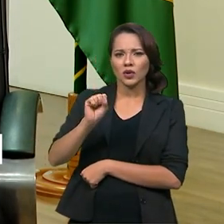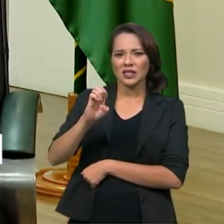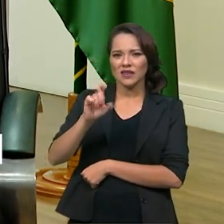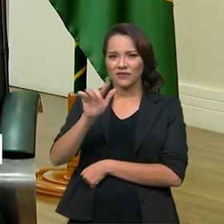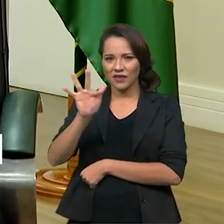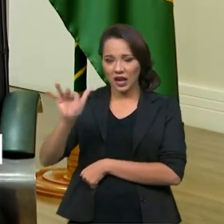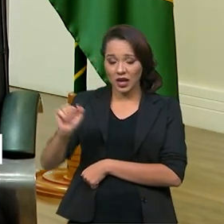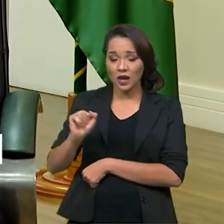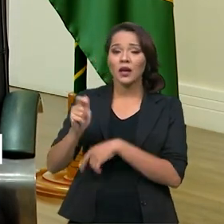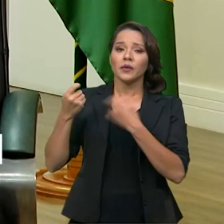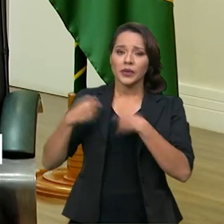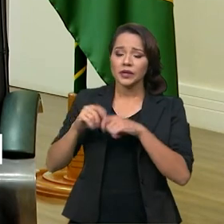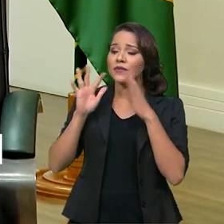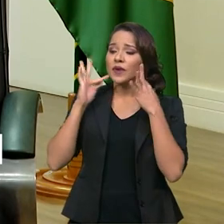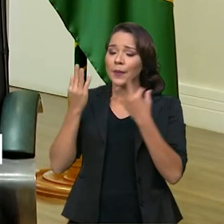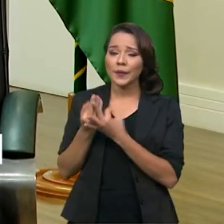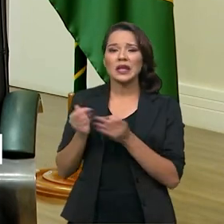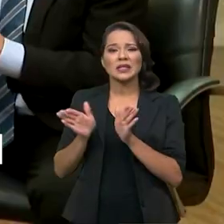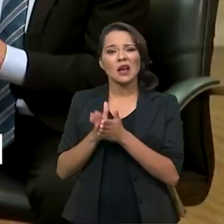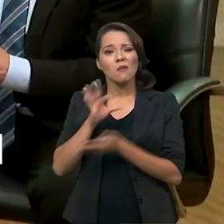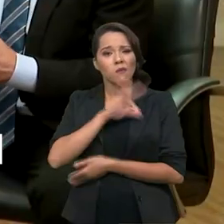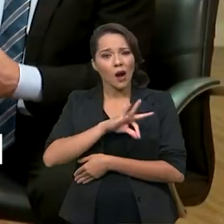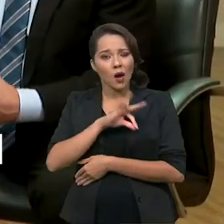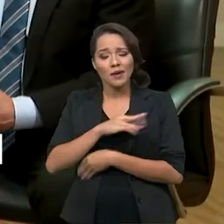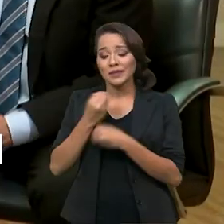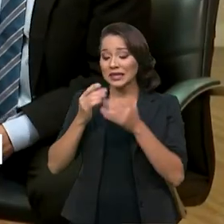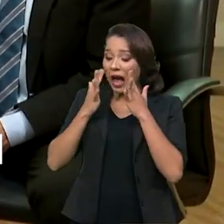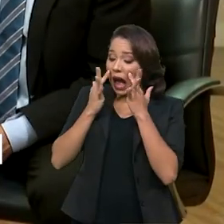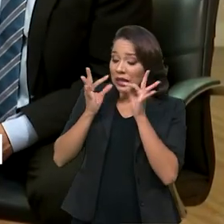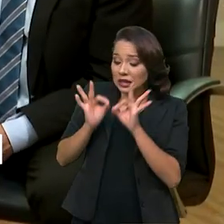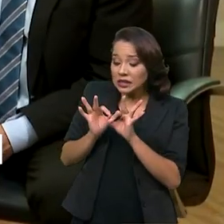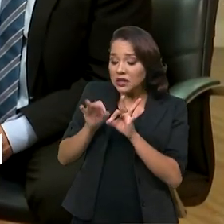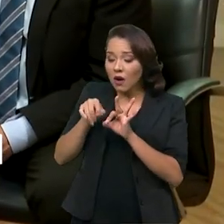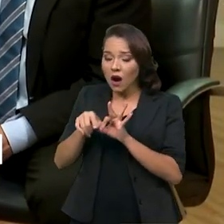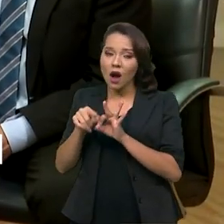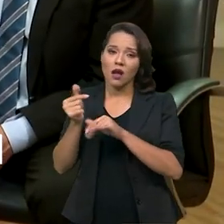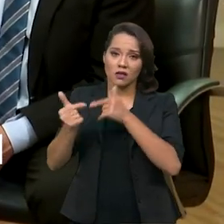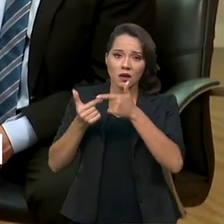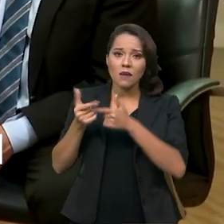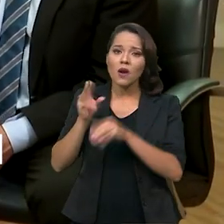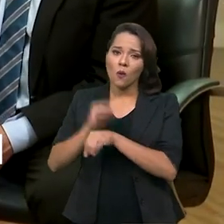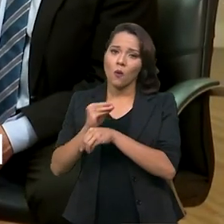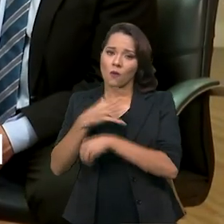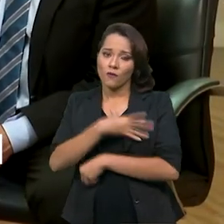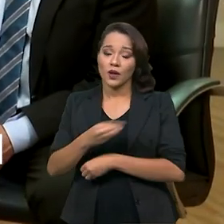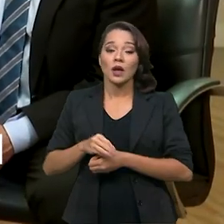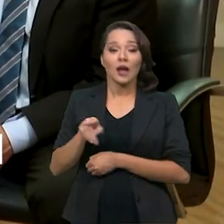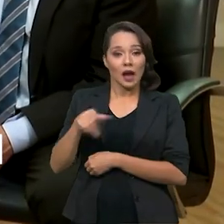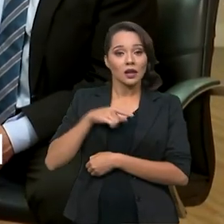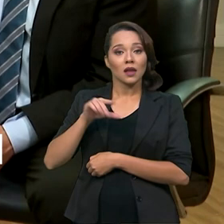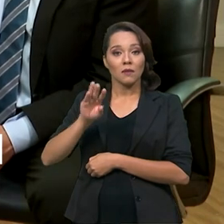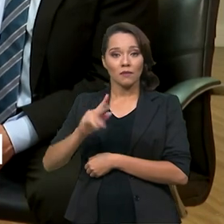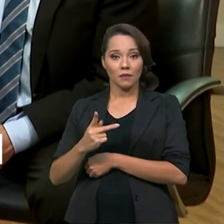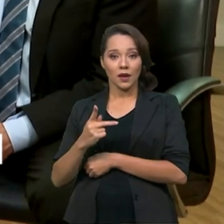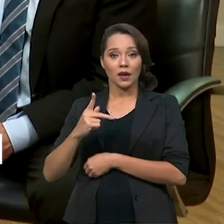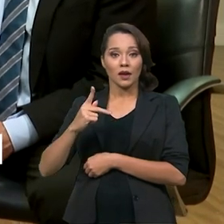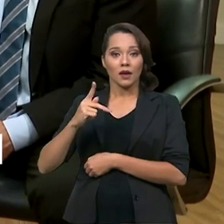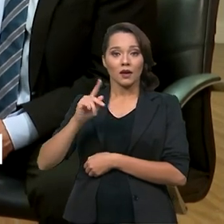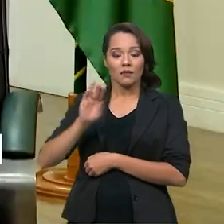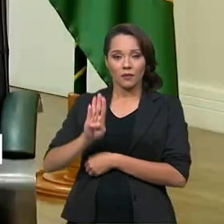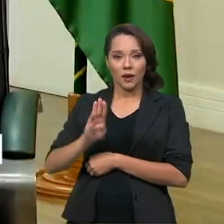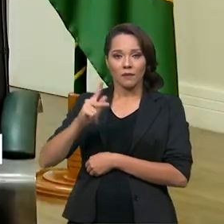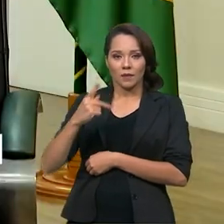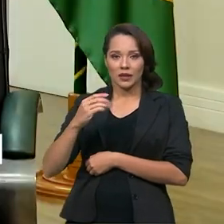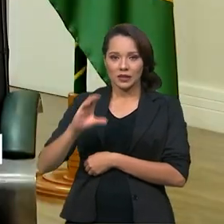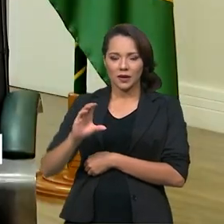precisam, portanto, essas famílias de baixa renda, dar toda atenção a essas atividades. Então, elas têm um BPC correspondente a um salário